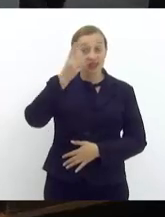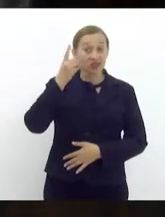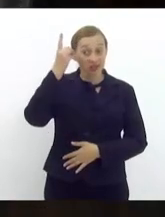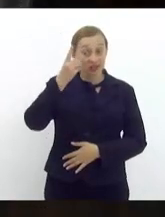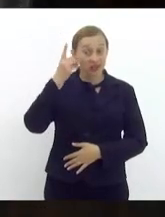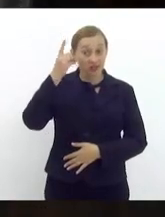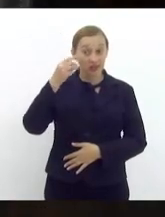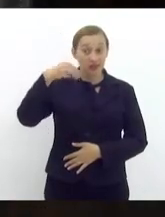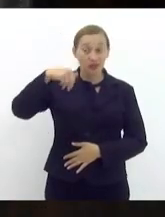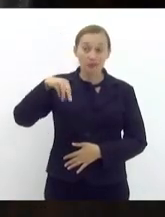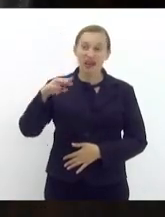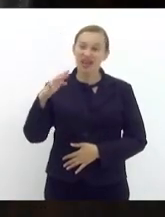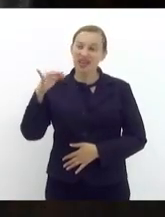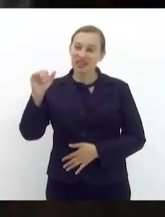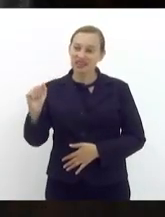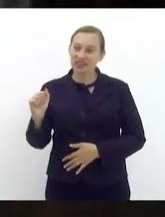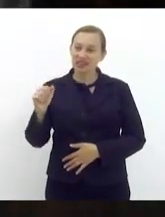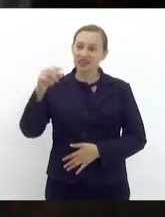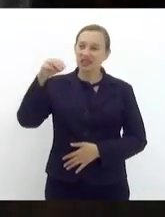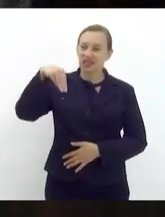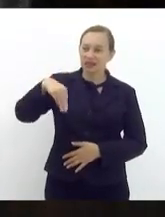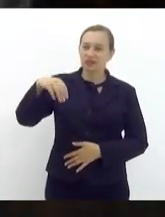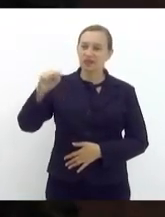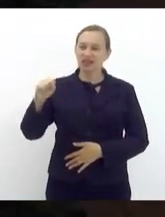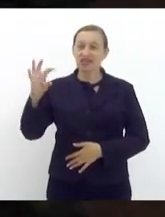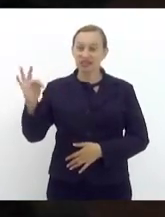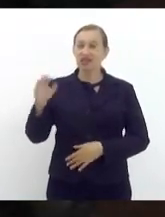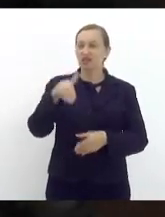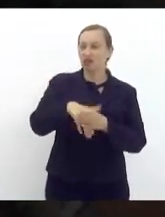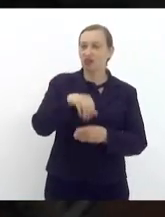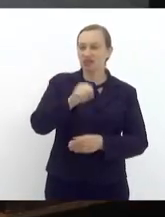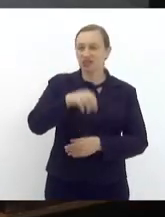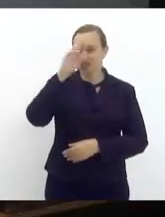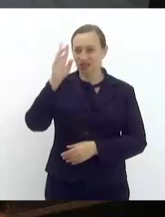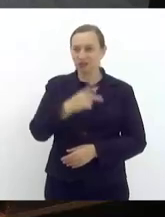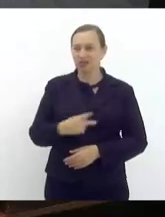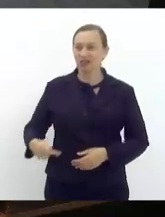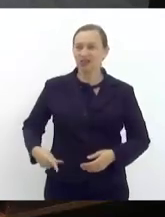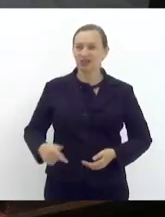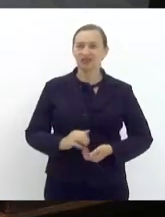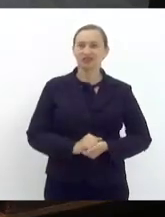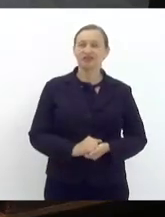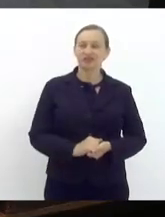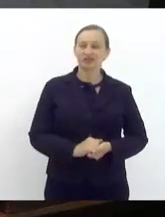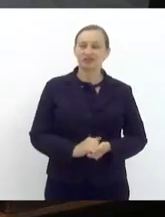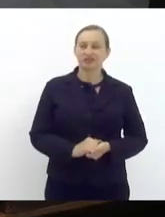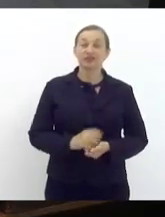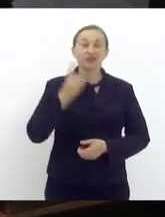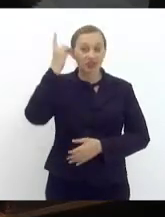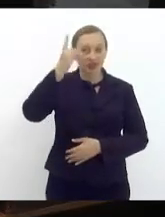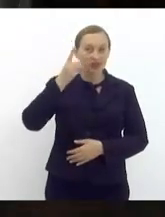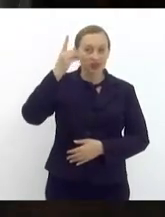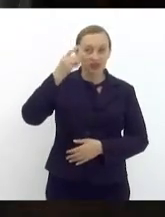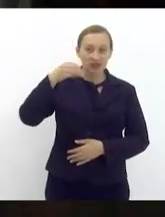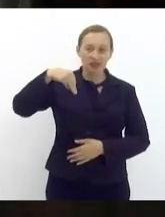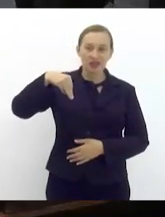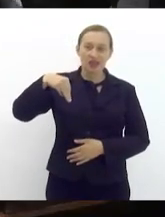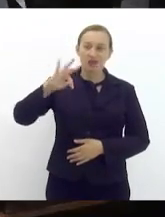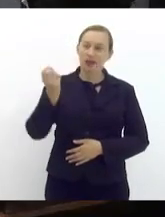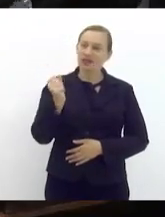Deputada Marina, do MST. Voto sim, senhora presidente. Deputada Marta